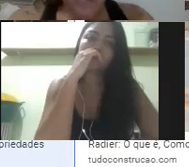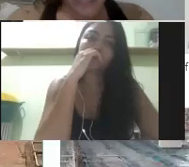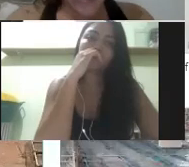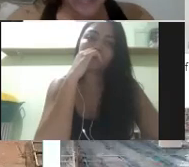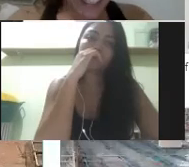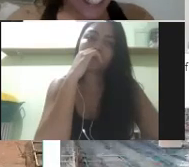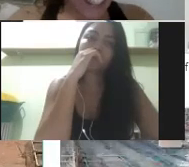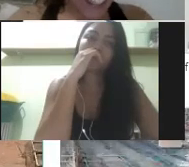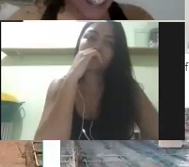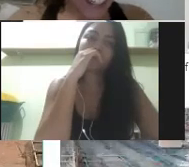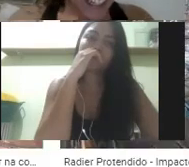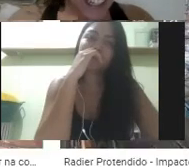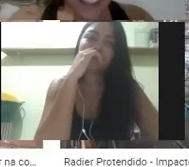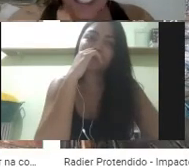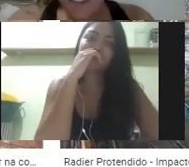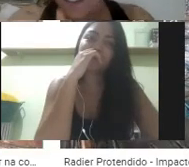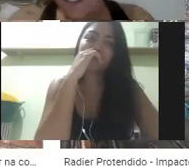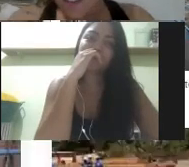aí.